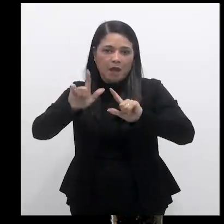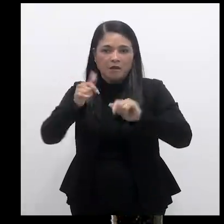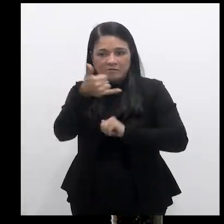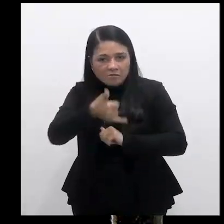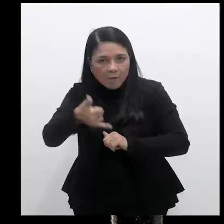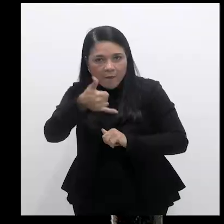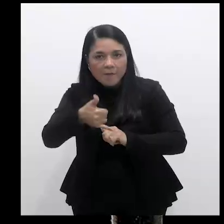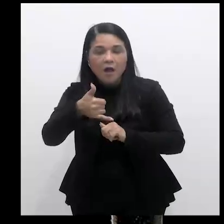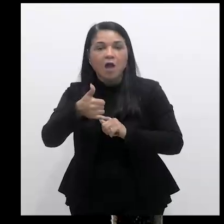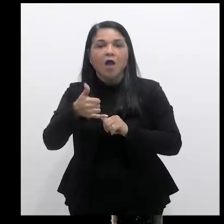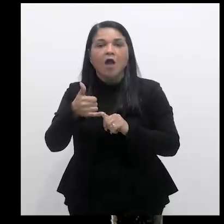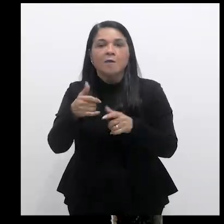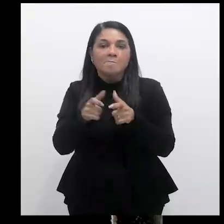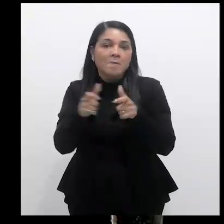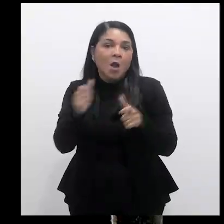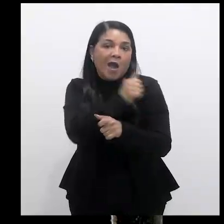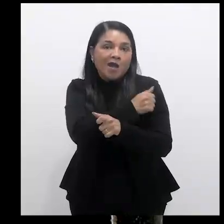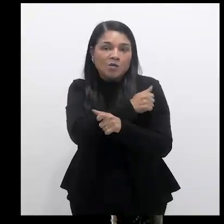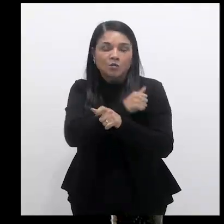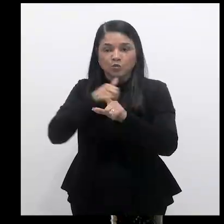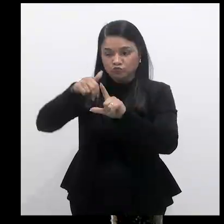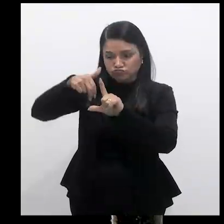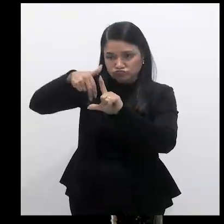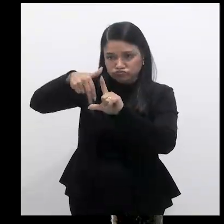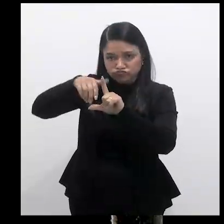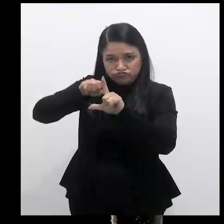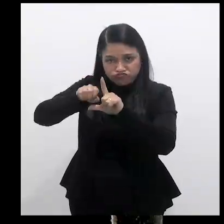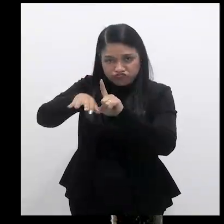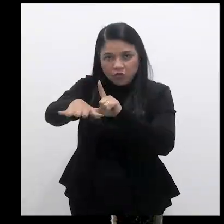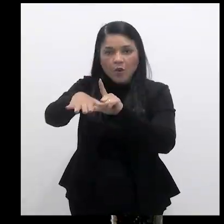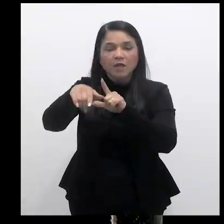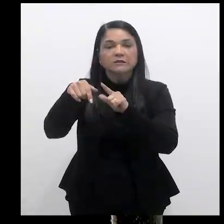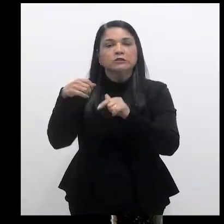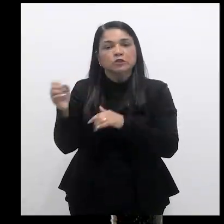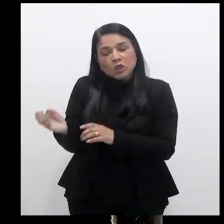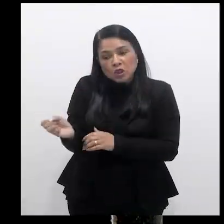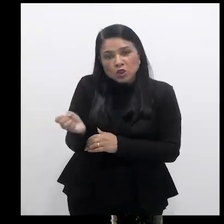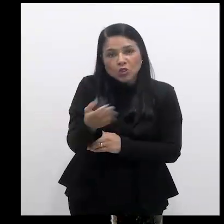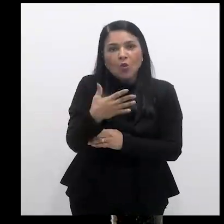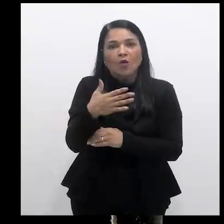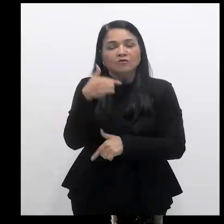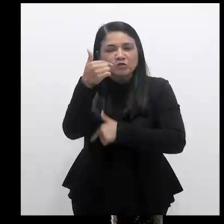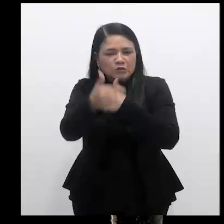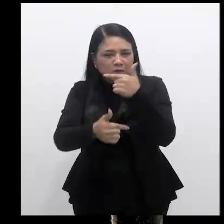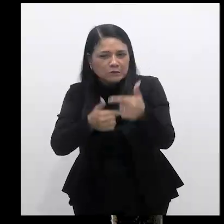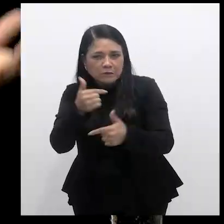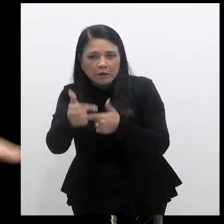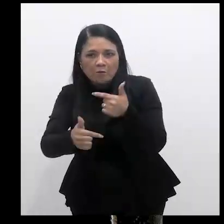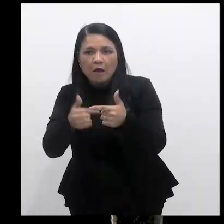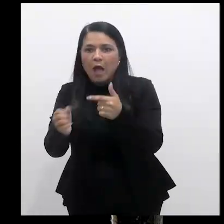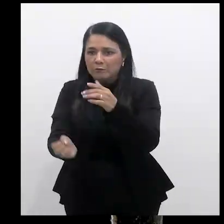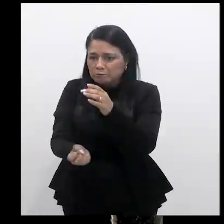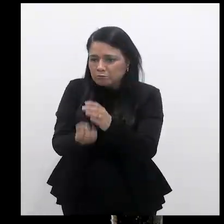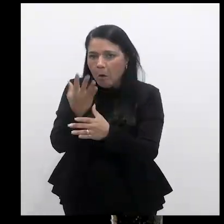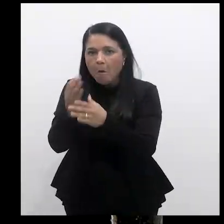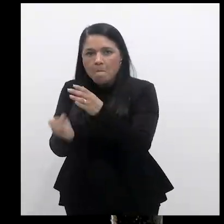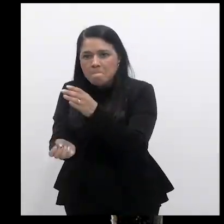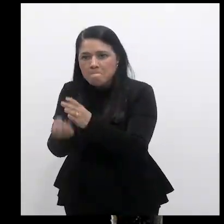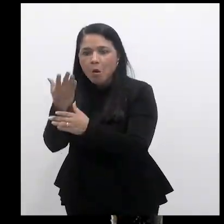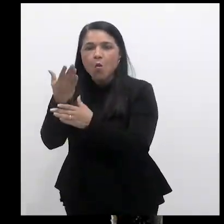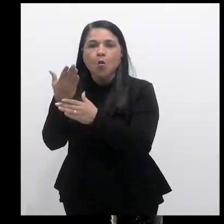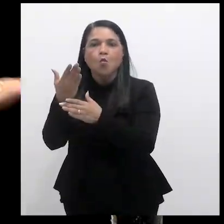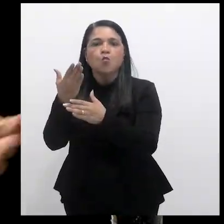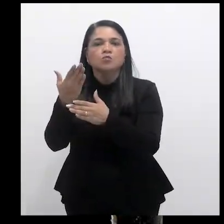Então, muitos são influencers também, e são novos empregos, né? Novos trabalhos que estão surgindo